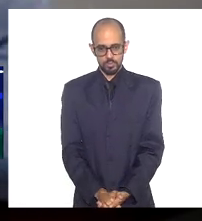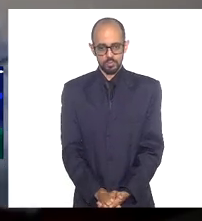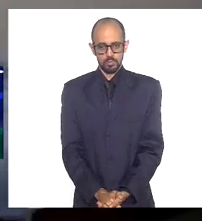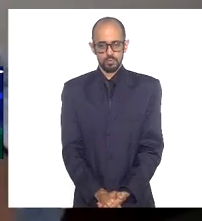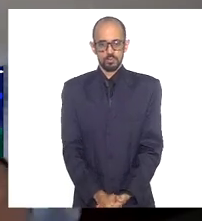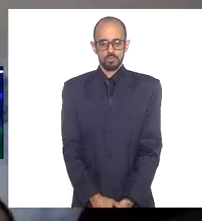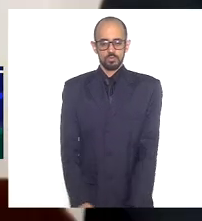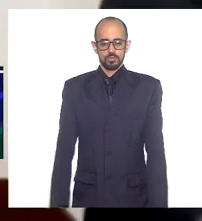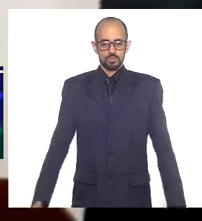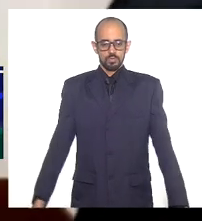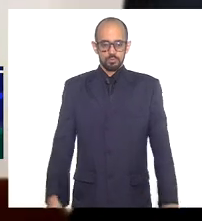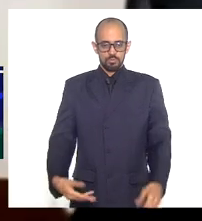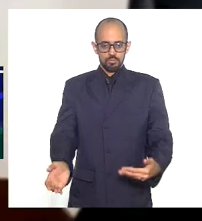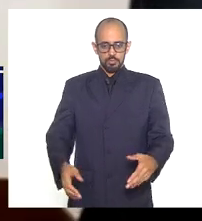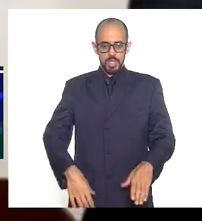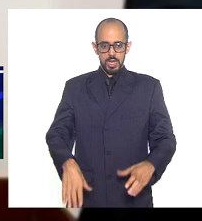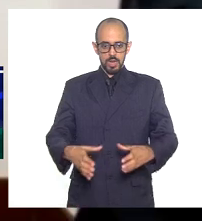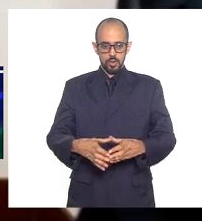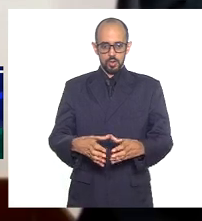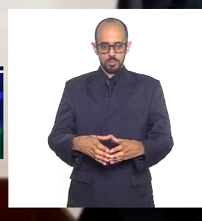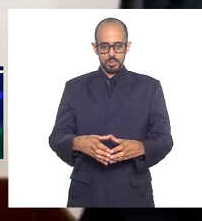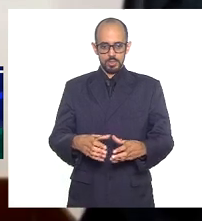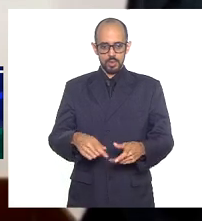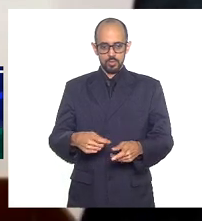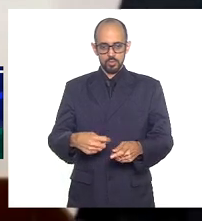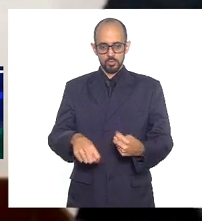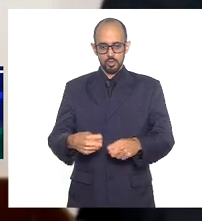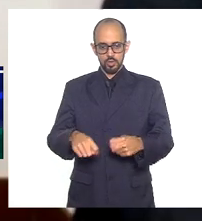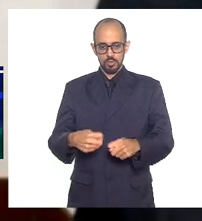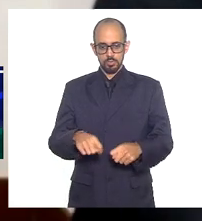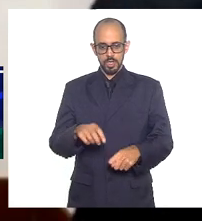Pela Comissão de Economia Deputado Noel de Carvalho